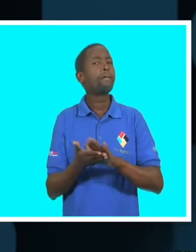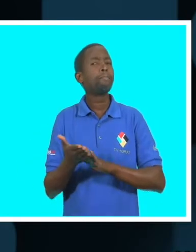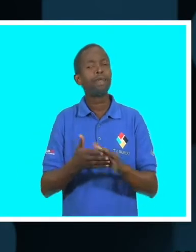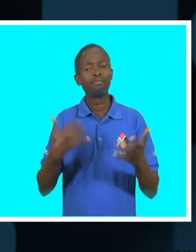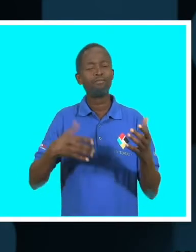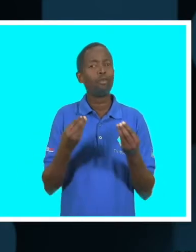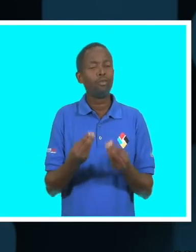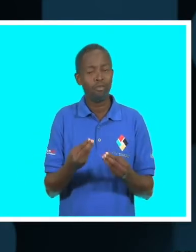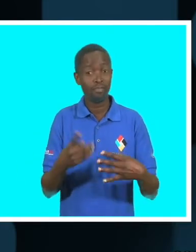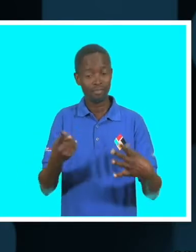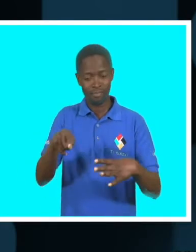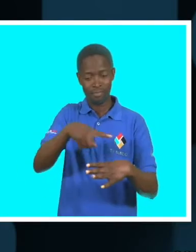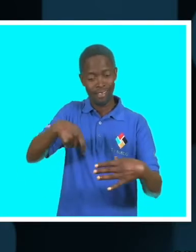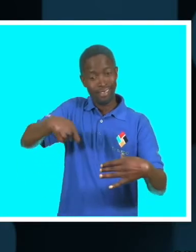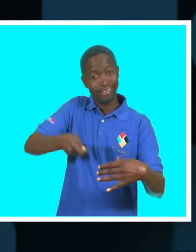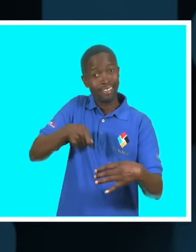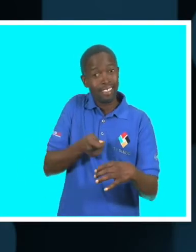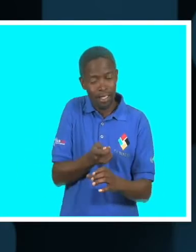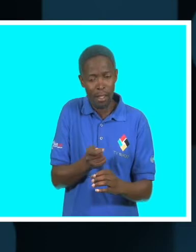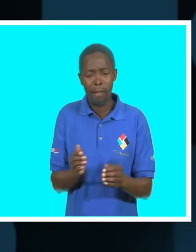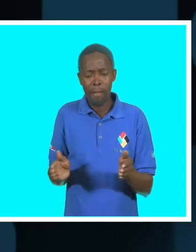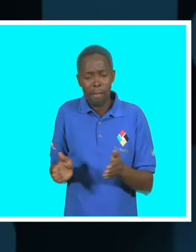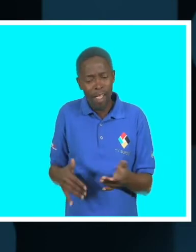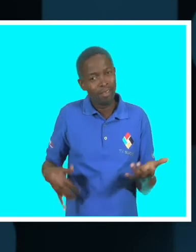com uma viola produzida na base de lata.